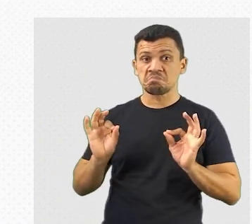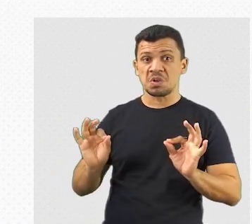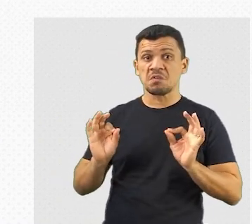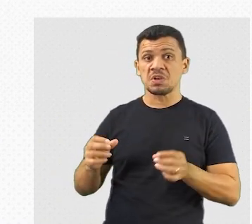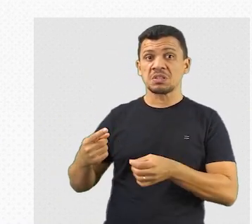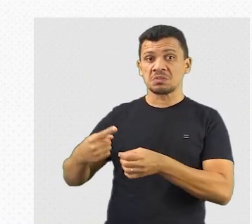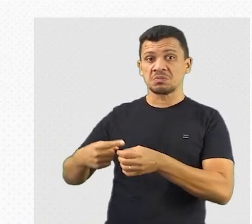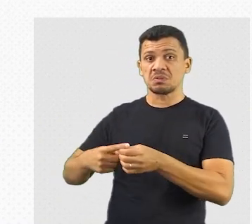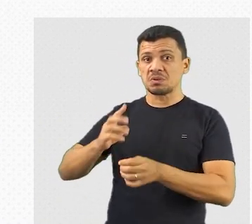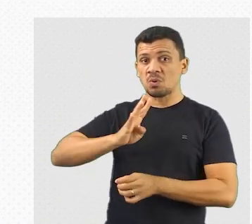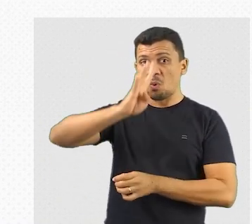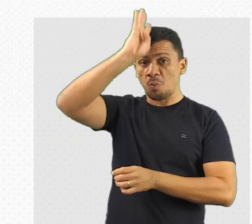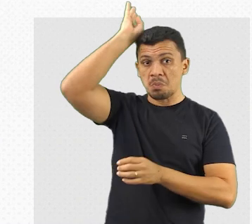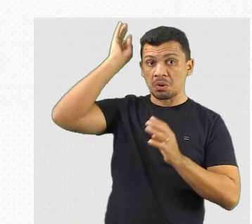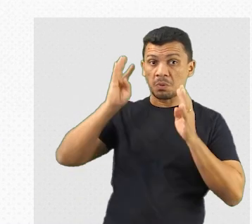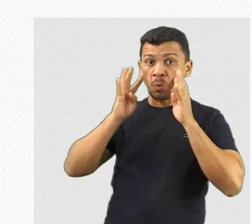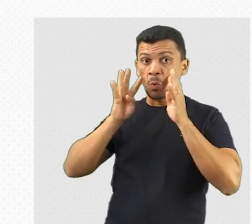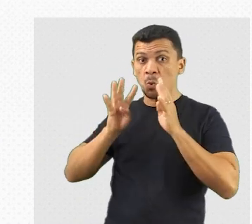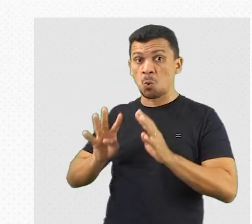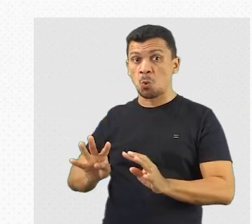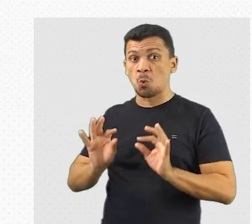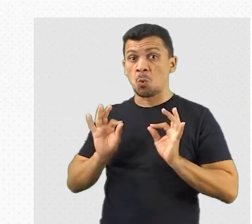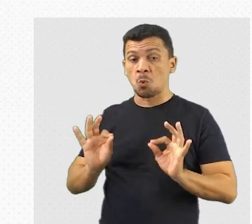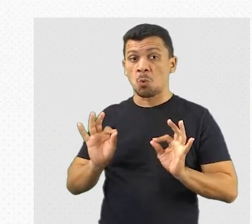cidades romanas, elas são muito